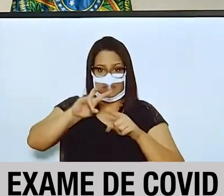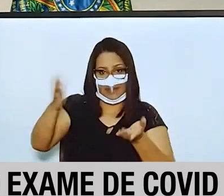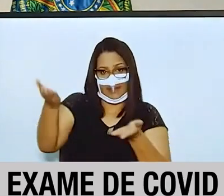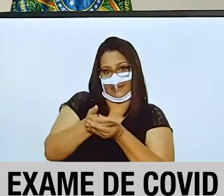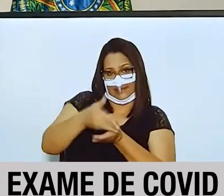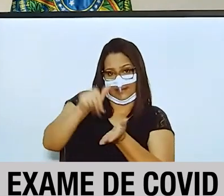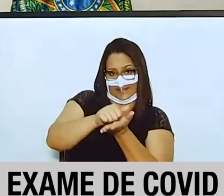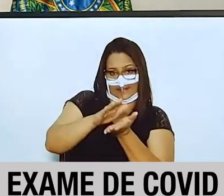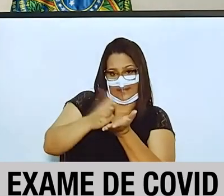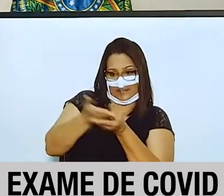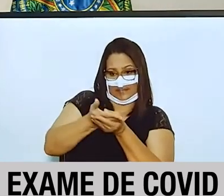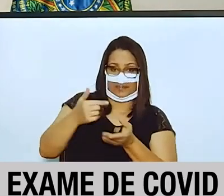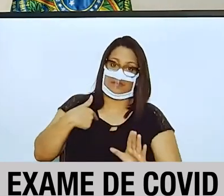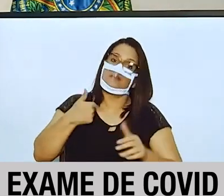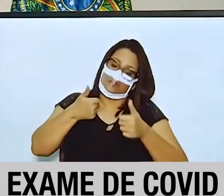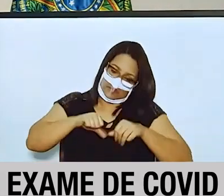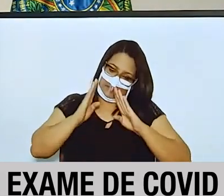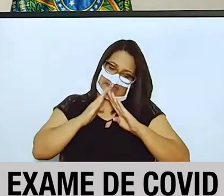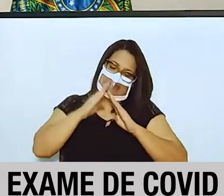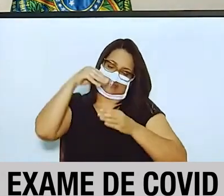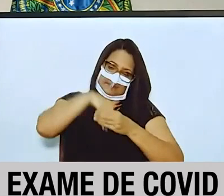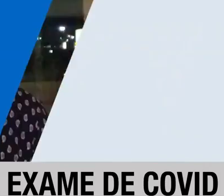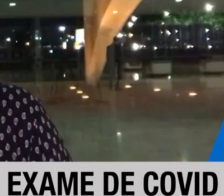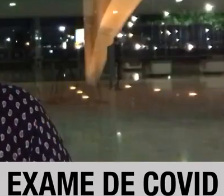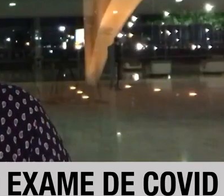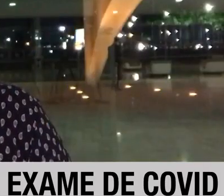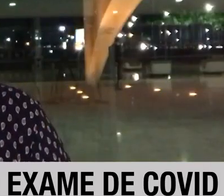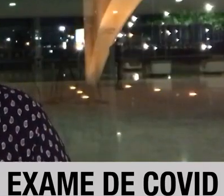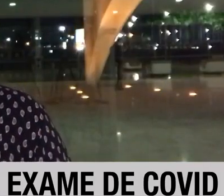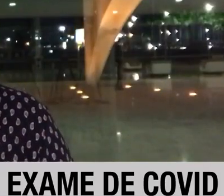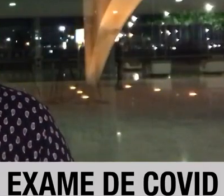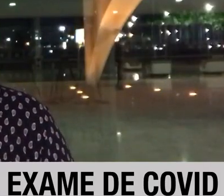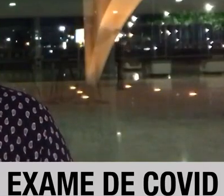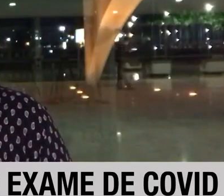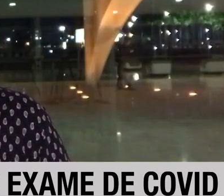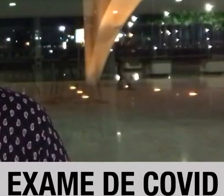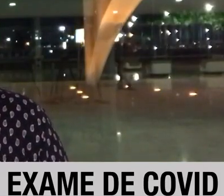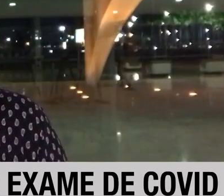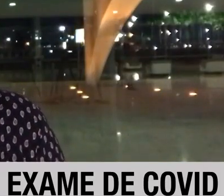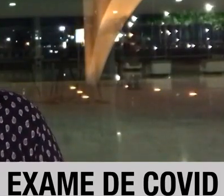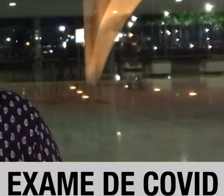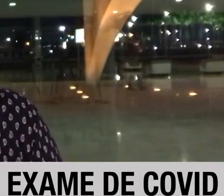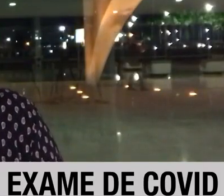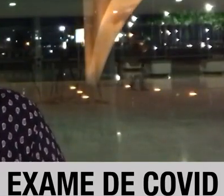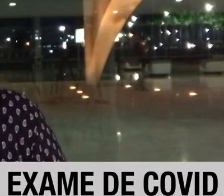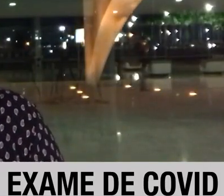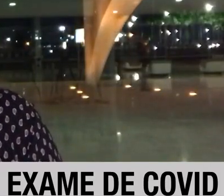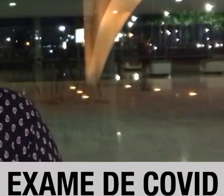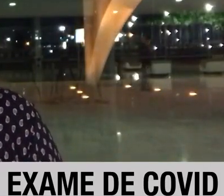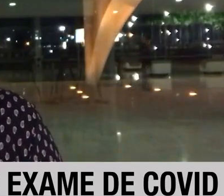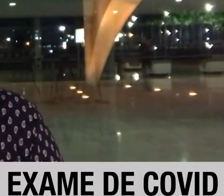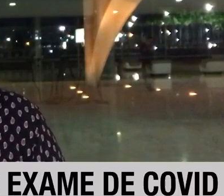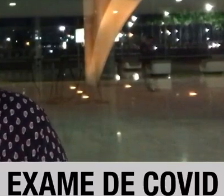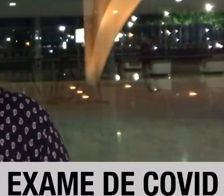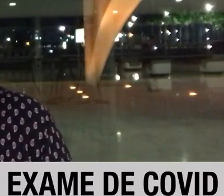contra mim, então eu só vou poder sair daqui quando estiver aí negativado. O presidente criticou que ele chamou de medidas exageradas